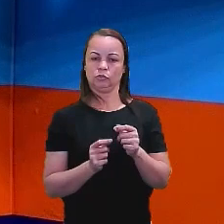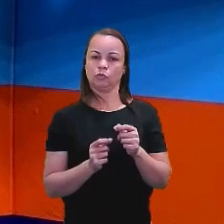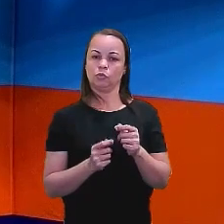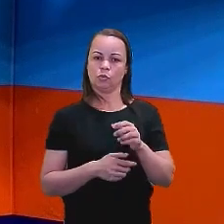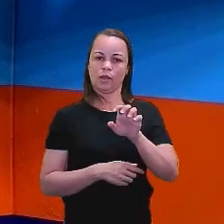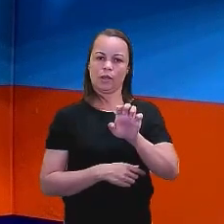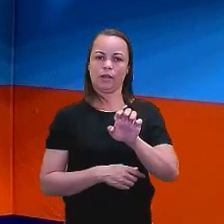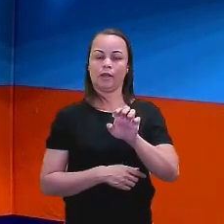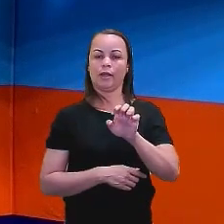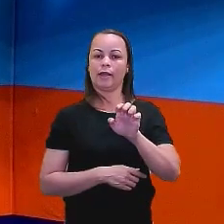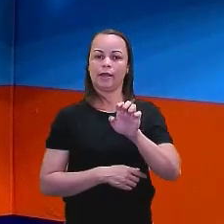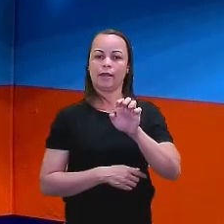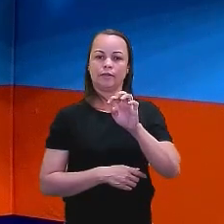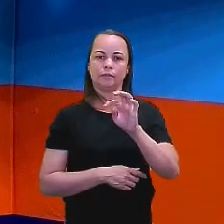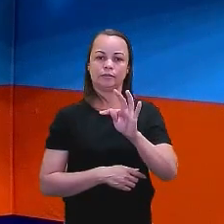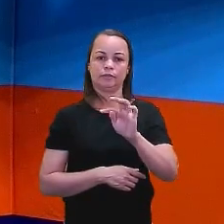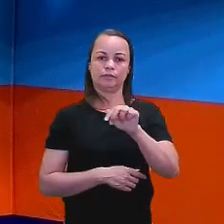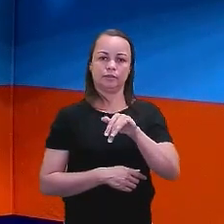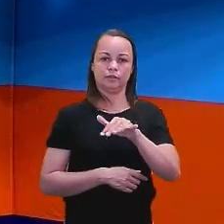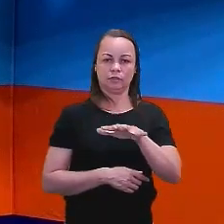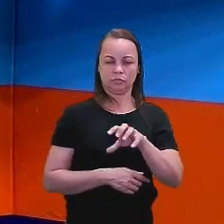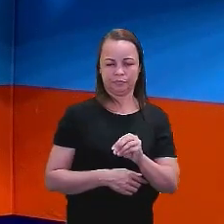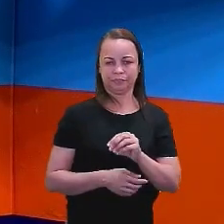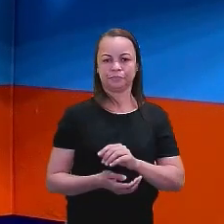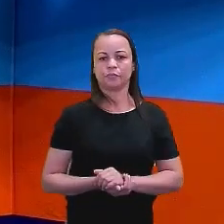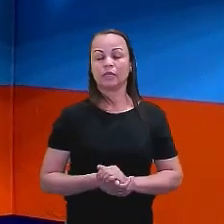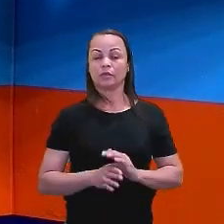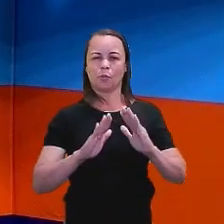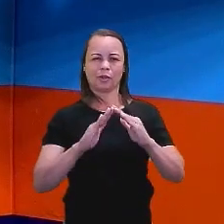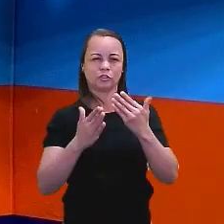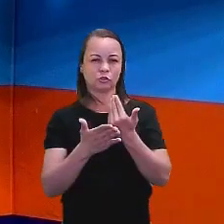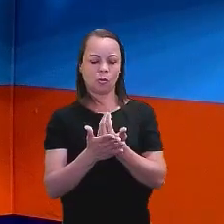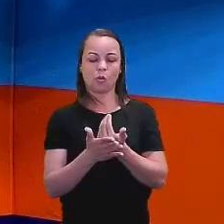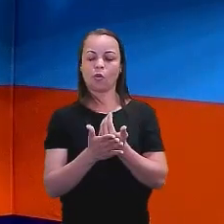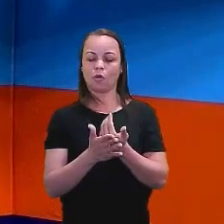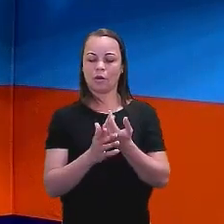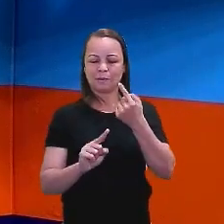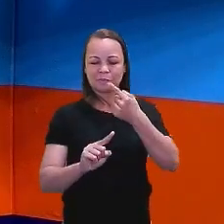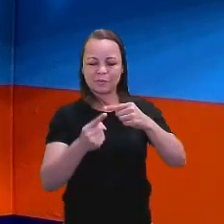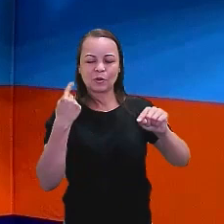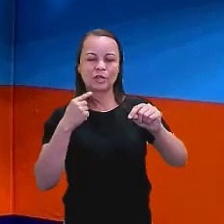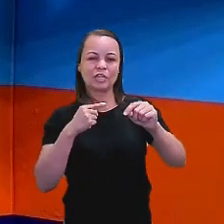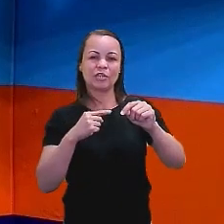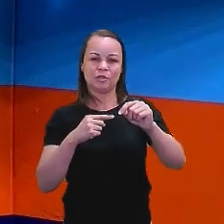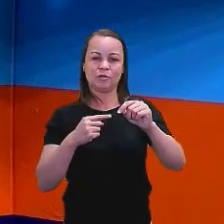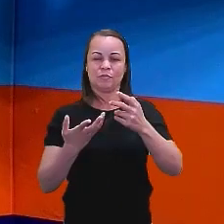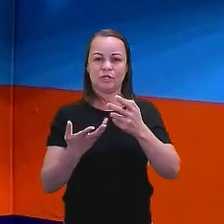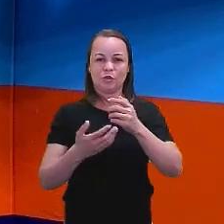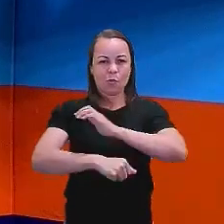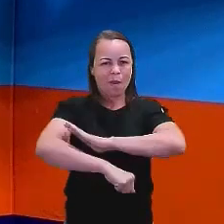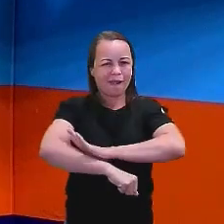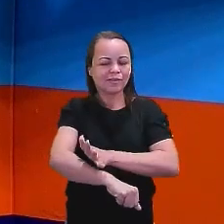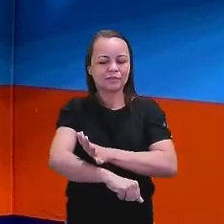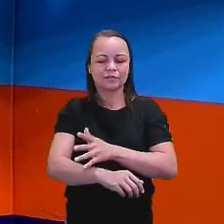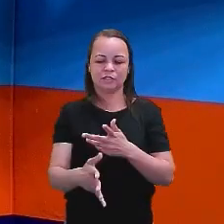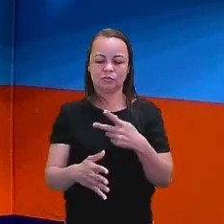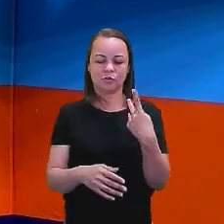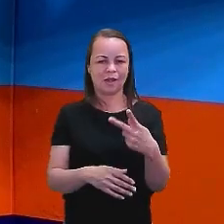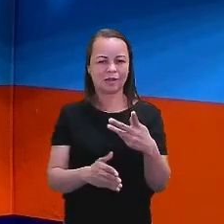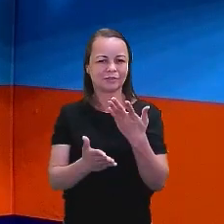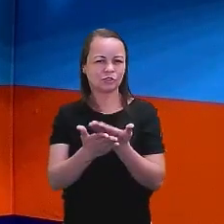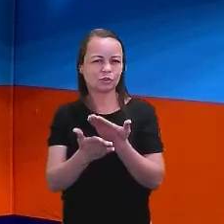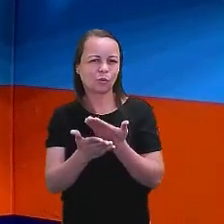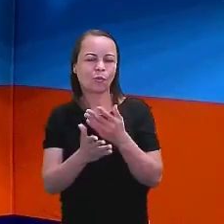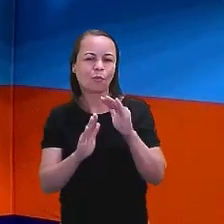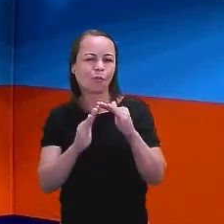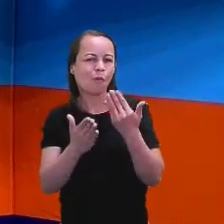étnico. Então, uma escola antirracista é necessário, porque o que é que essa escola antirracista ela vai prever? Ela vai